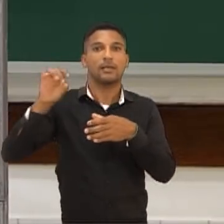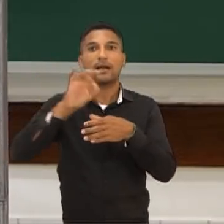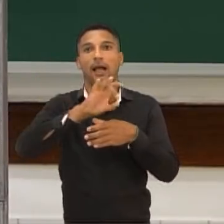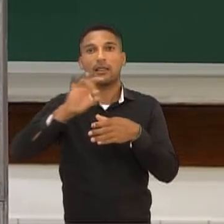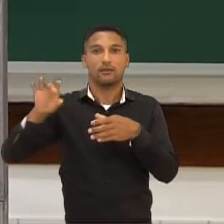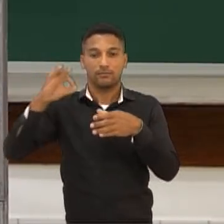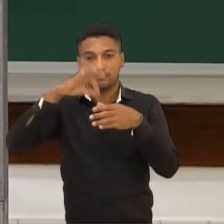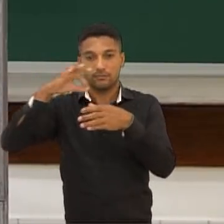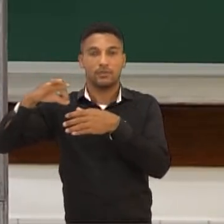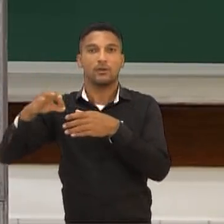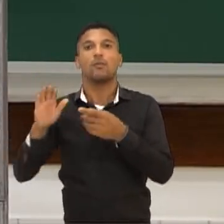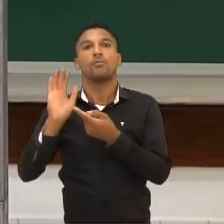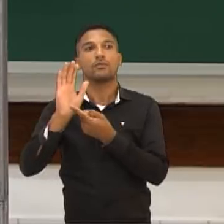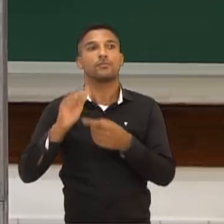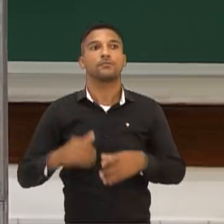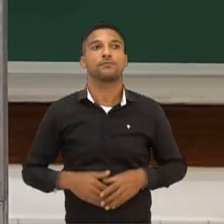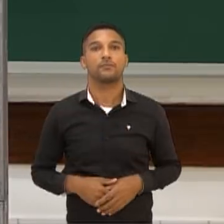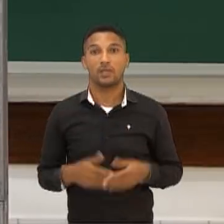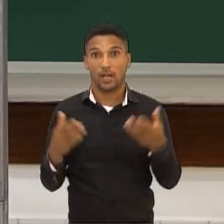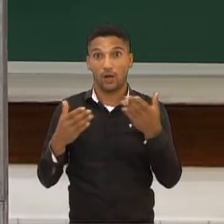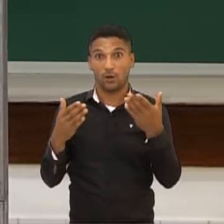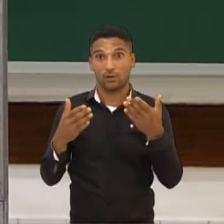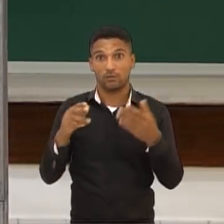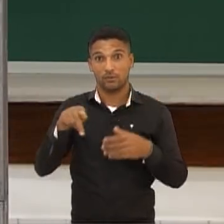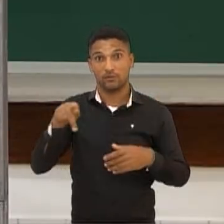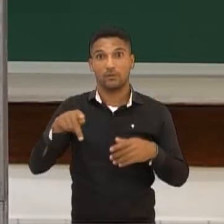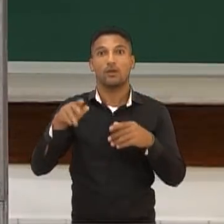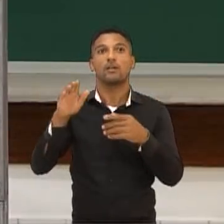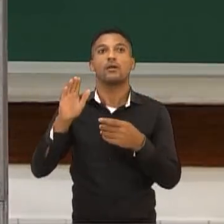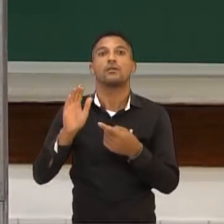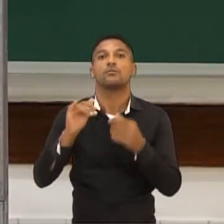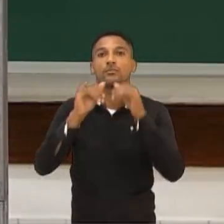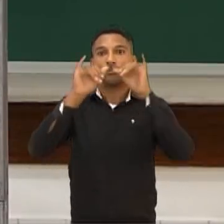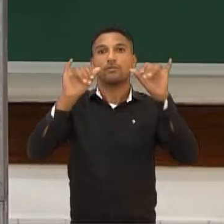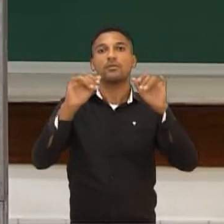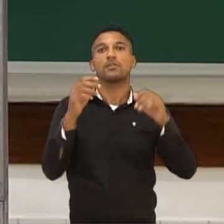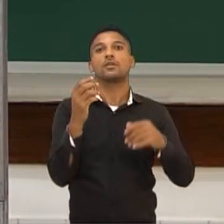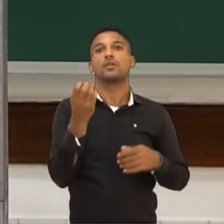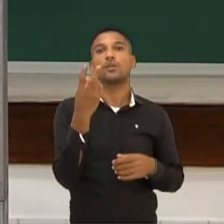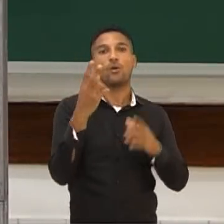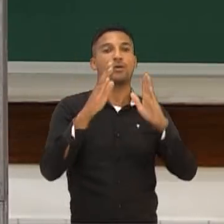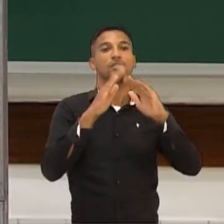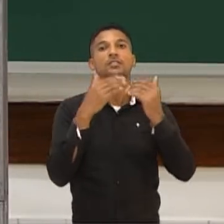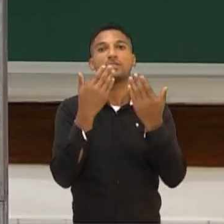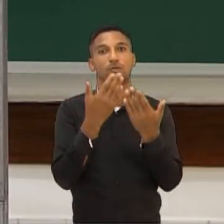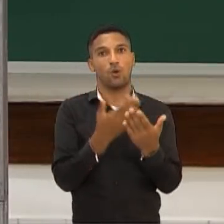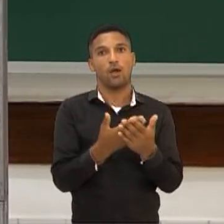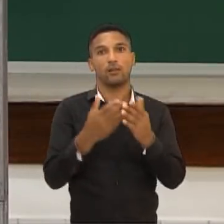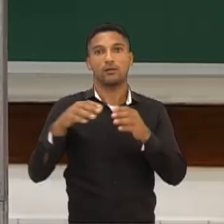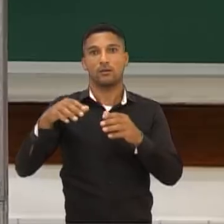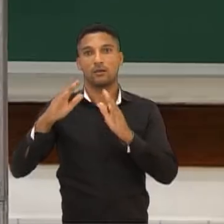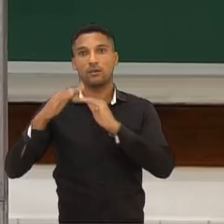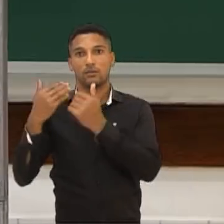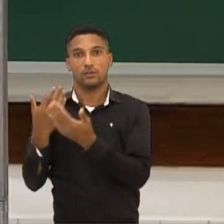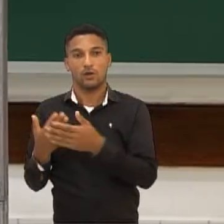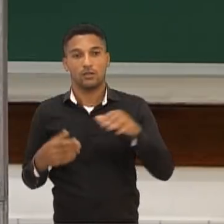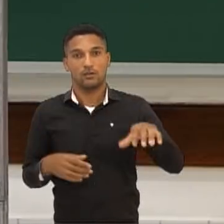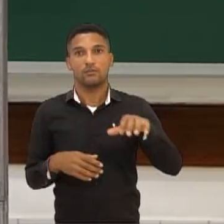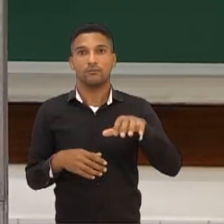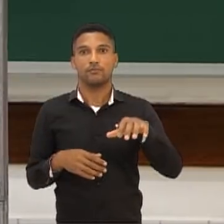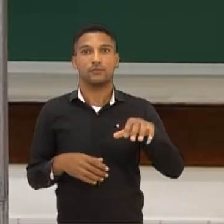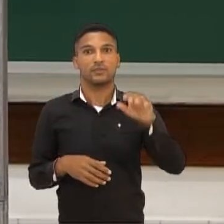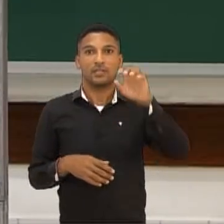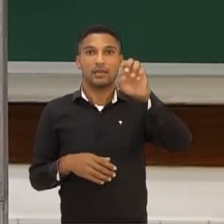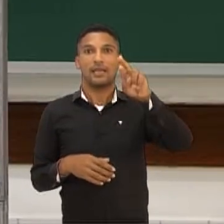aqui, ó, 2 colégios, né? Para vocês mandarem um beijo especial aí, que é o Colégio